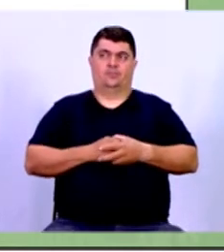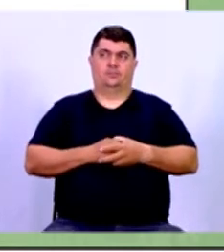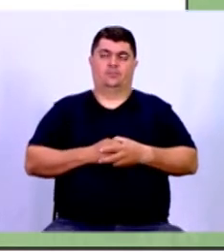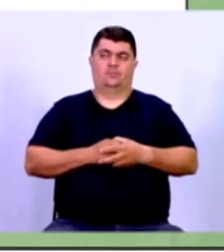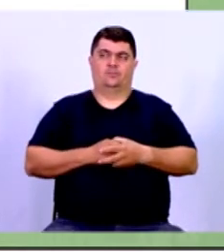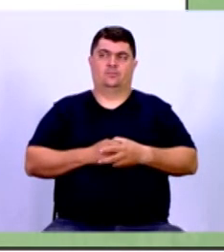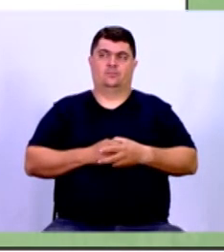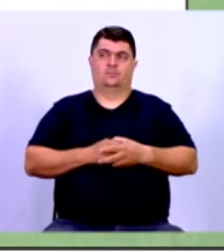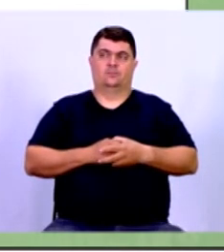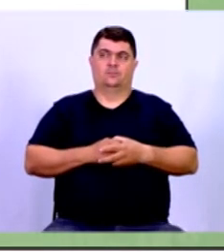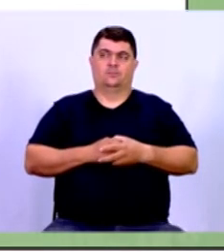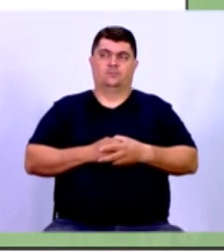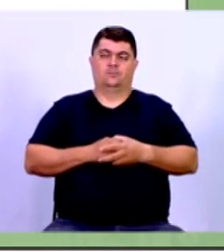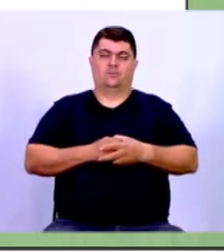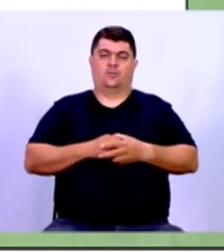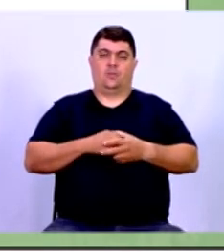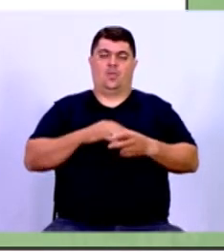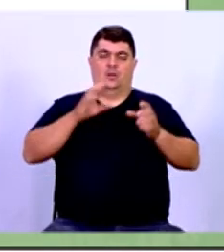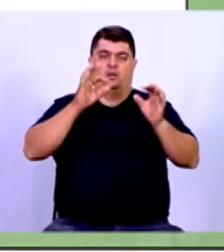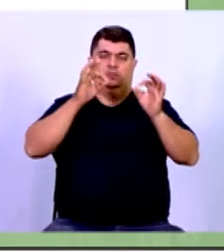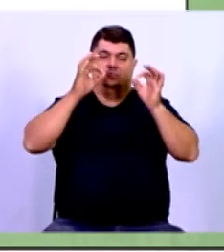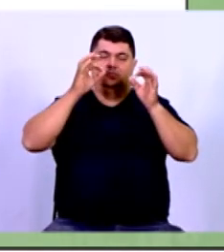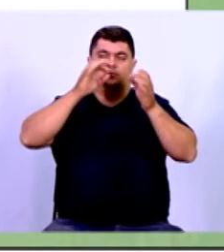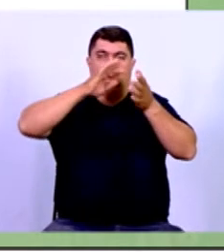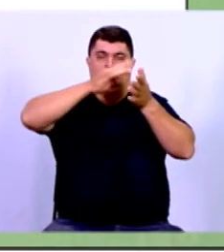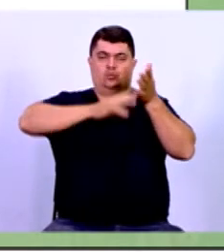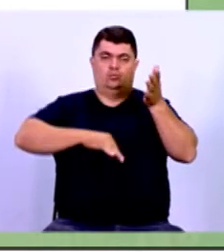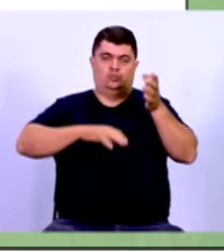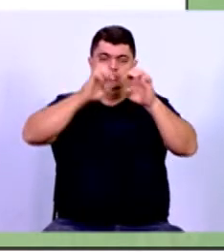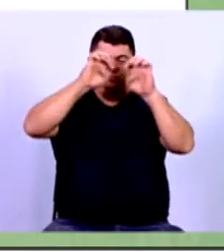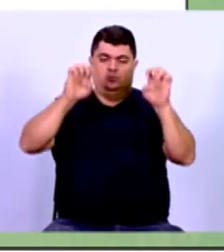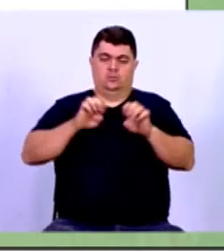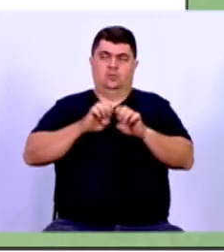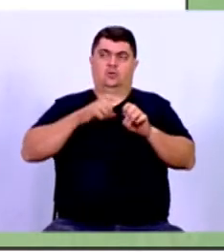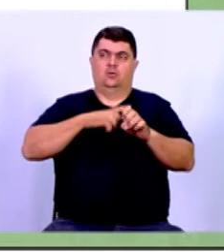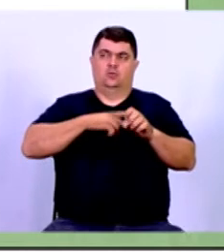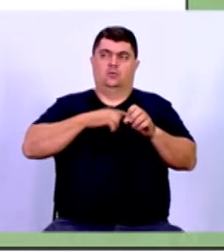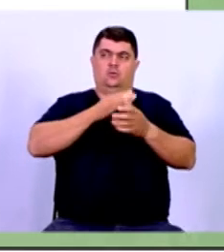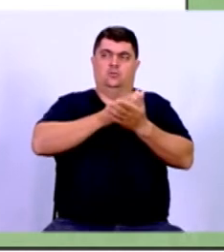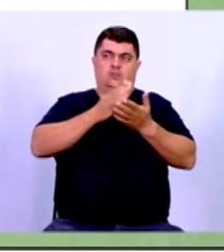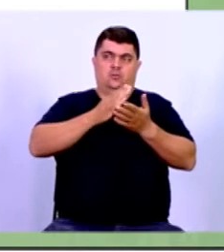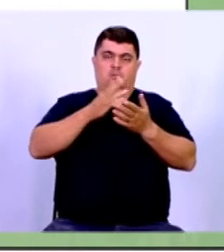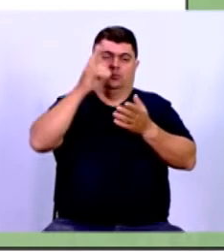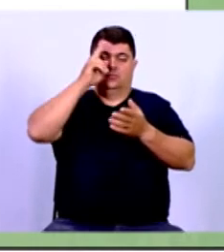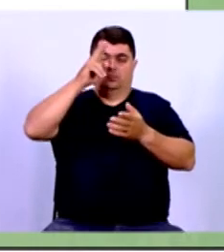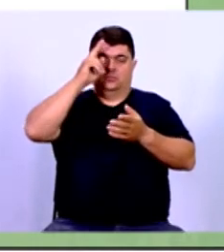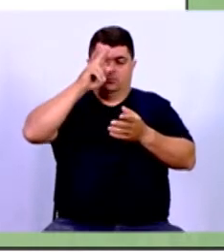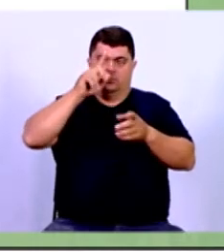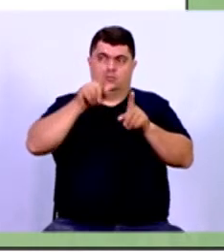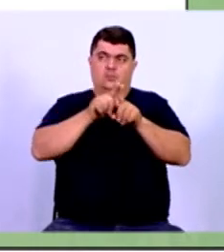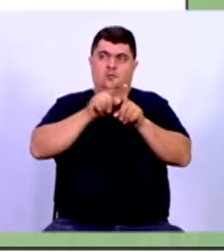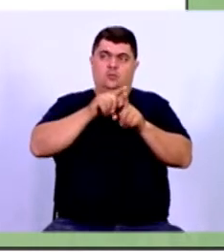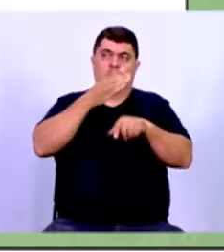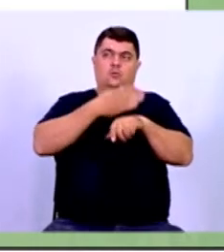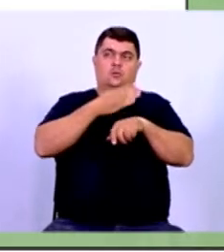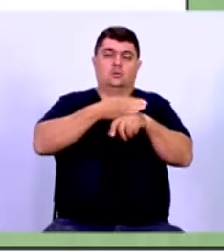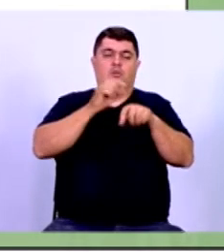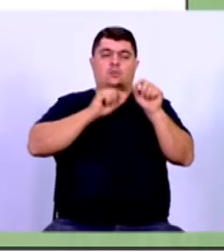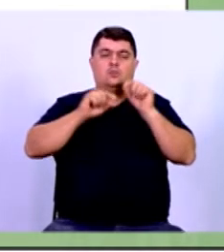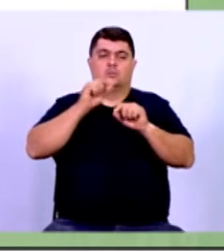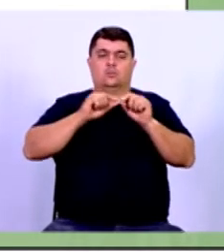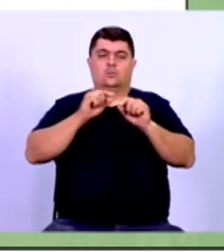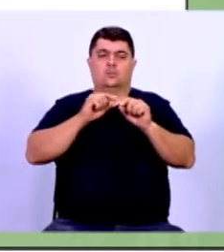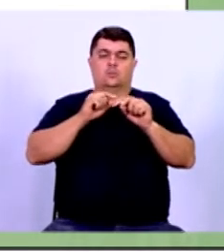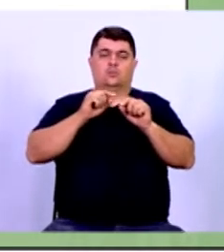ele vai se apresentar nessa estrutura: introdução, histórico e caracterização da empresa, as atividades